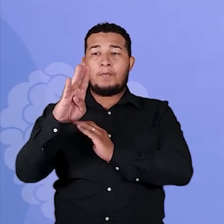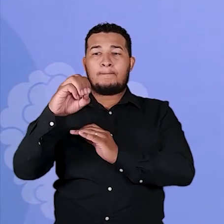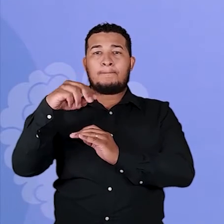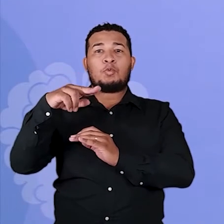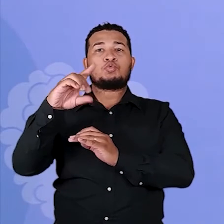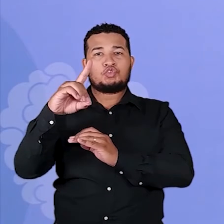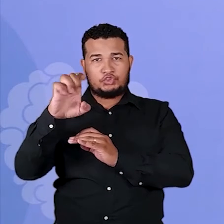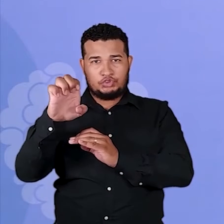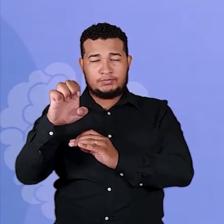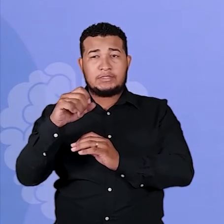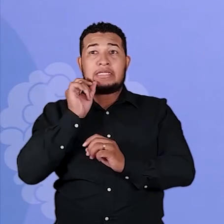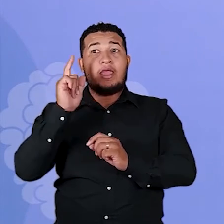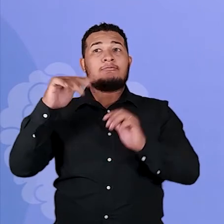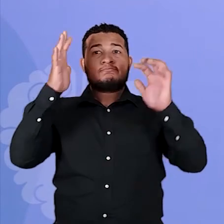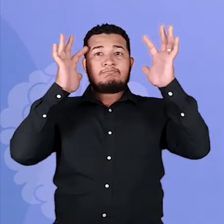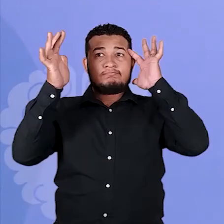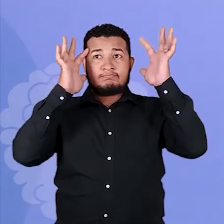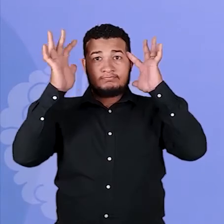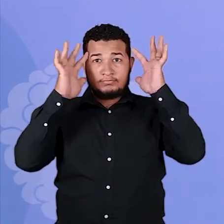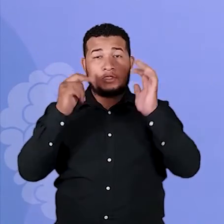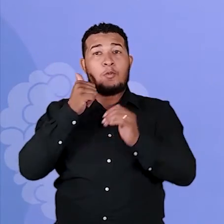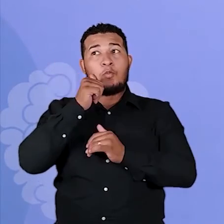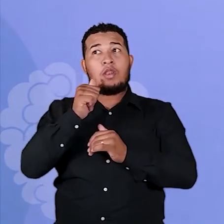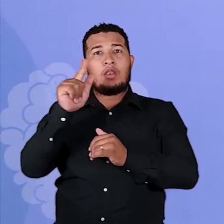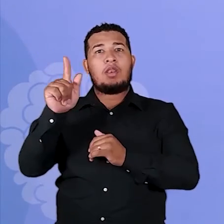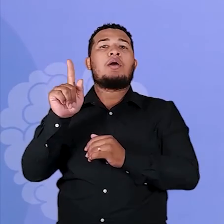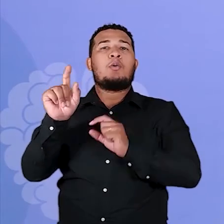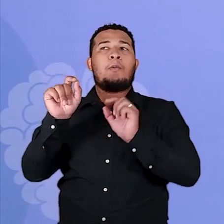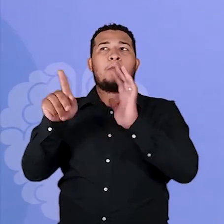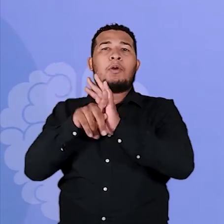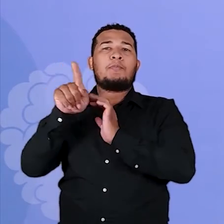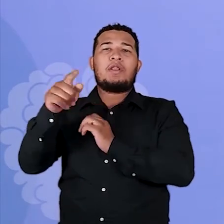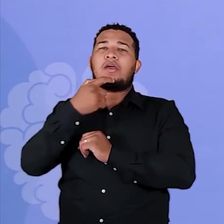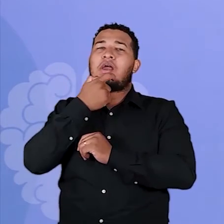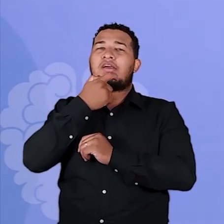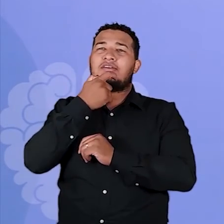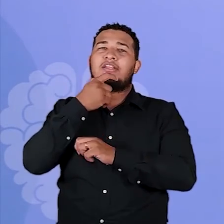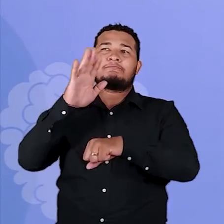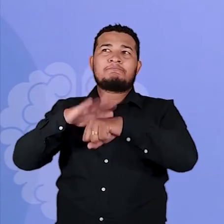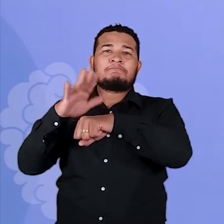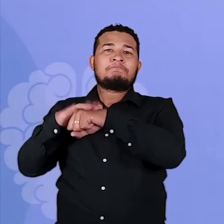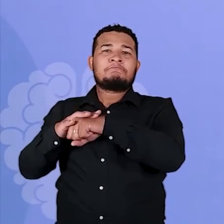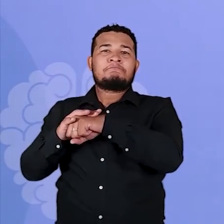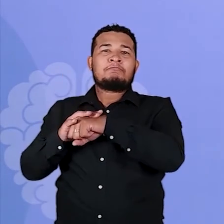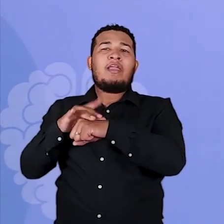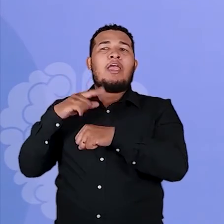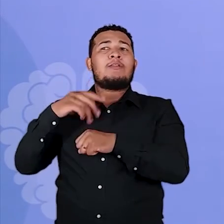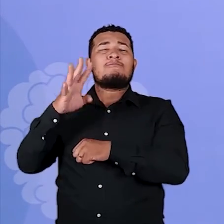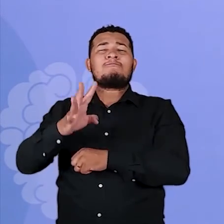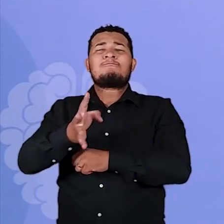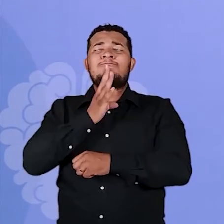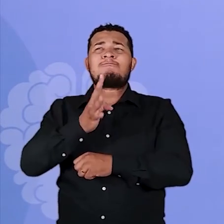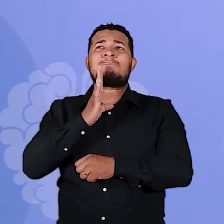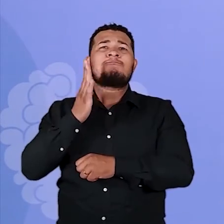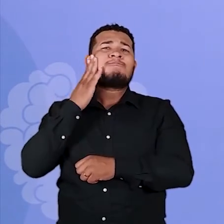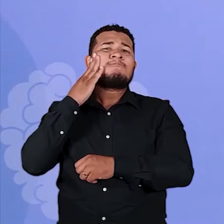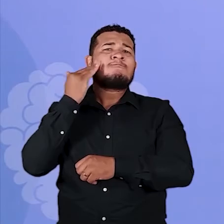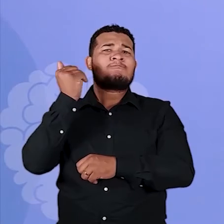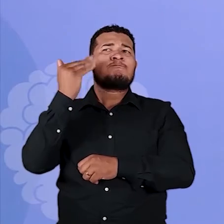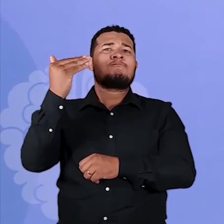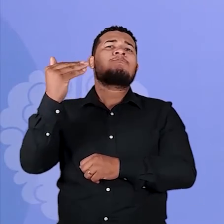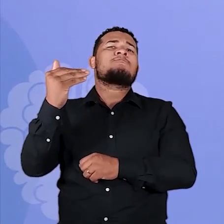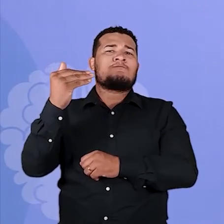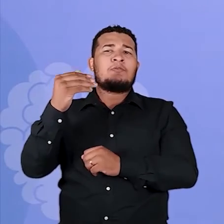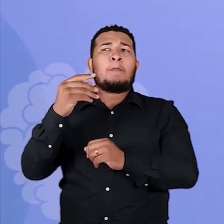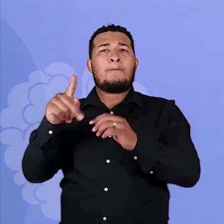um exercício de pensamento desenvolvido por uma filósofa inglesa chamada Philippa Foot. Ela é bastante conhecida, sugiro que